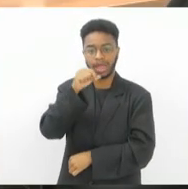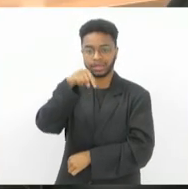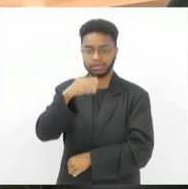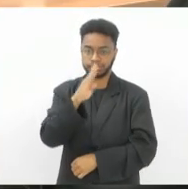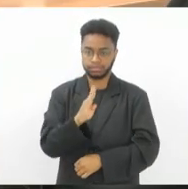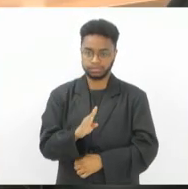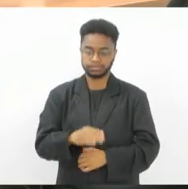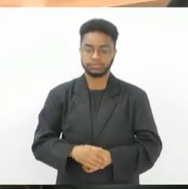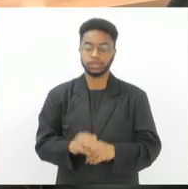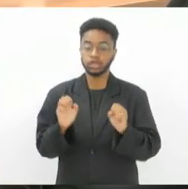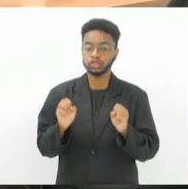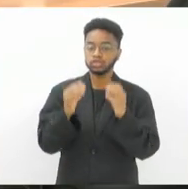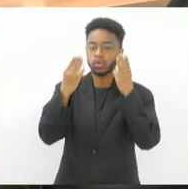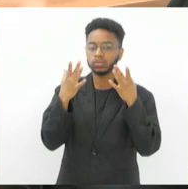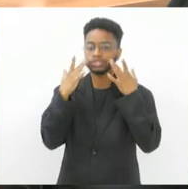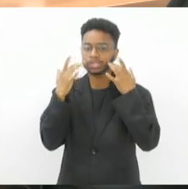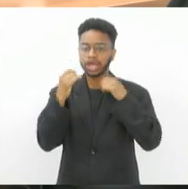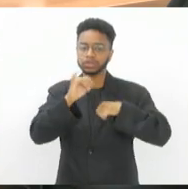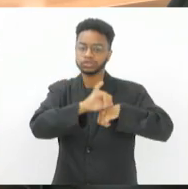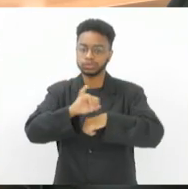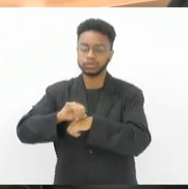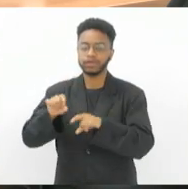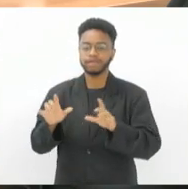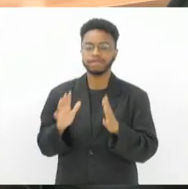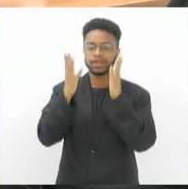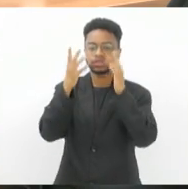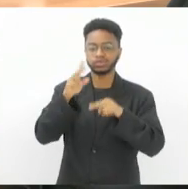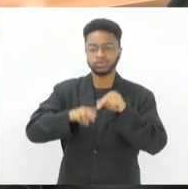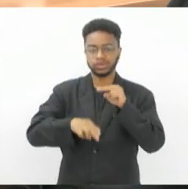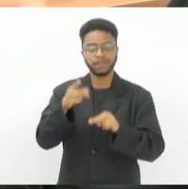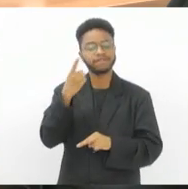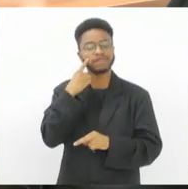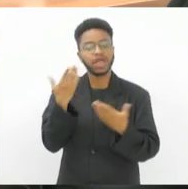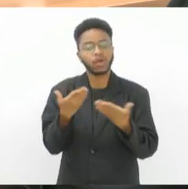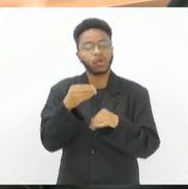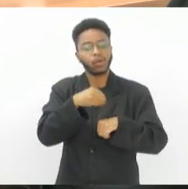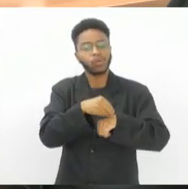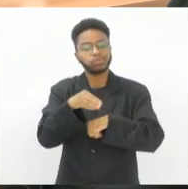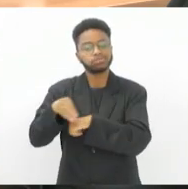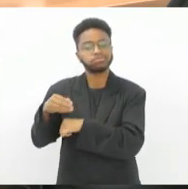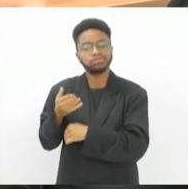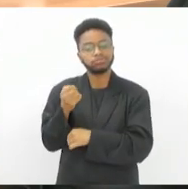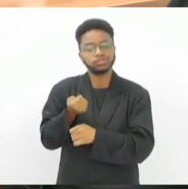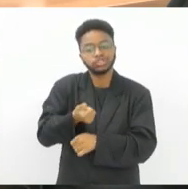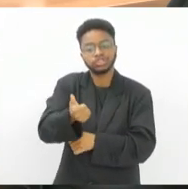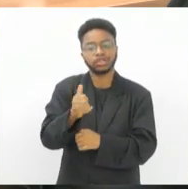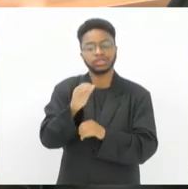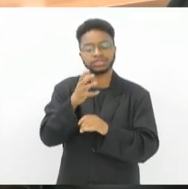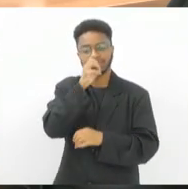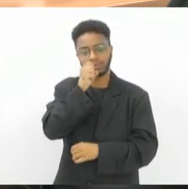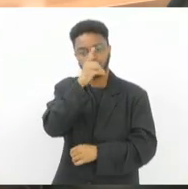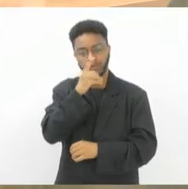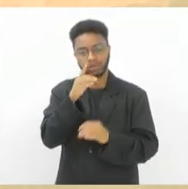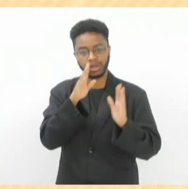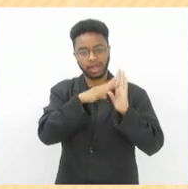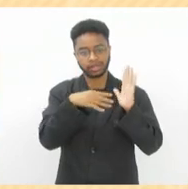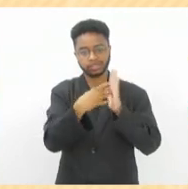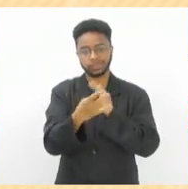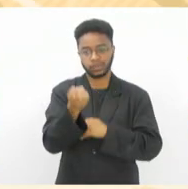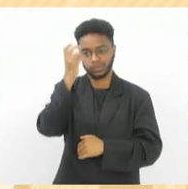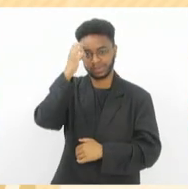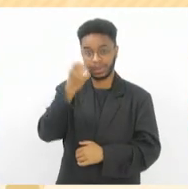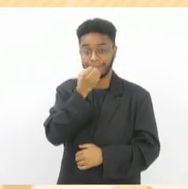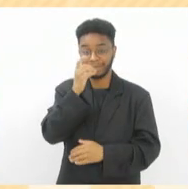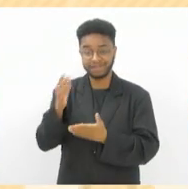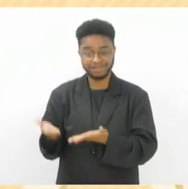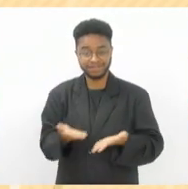Shows, teatro, exposição, festa junina. Veja agora as dicas para o seu final de semana na nossa Agenda Cultural. Bem-vindos